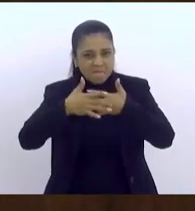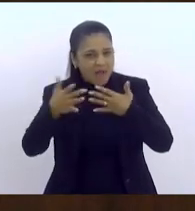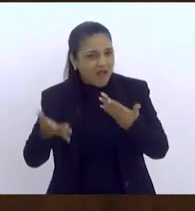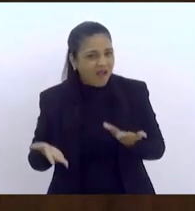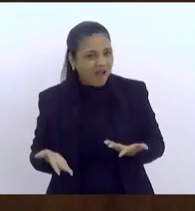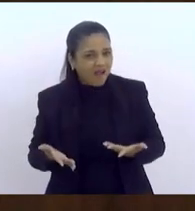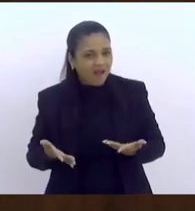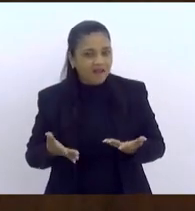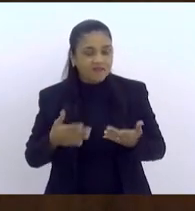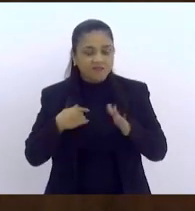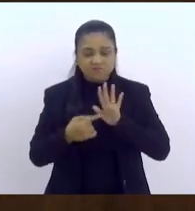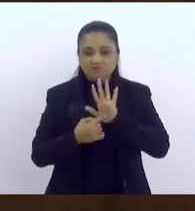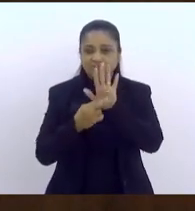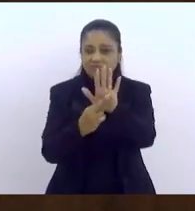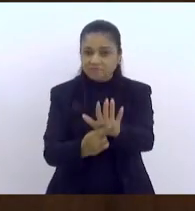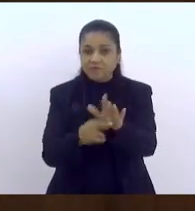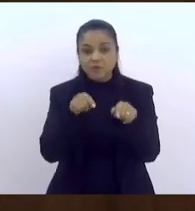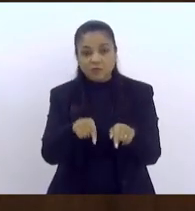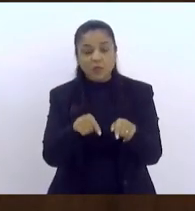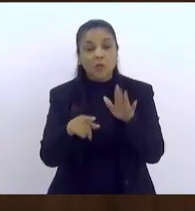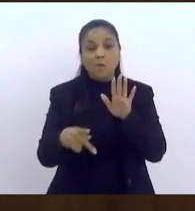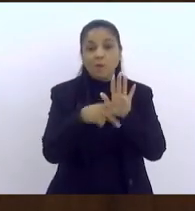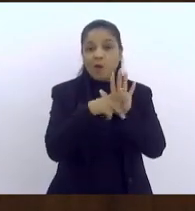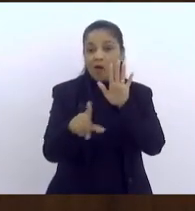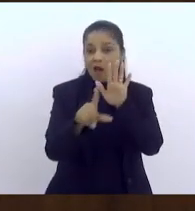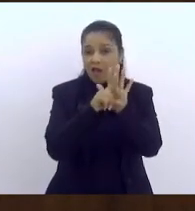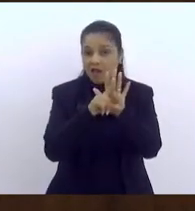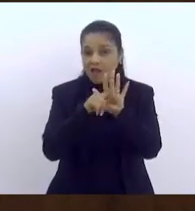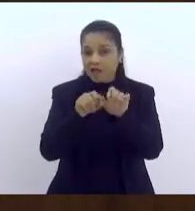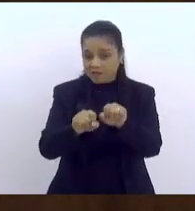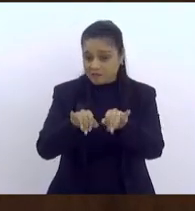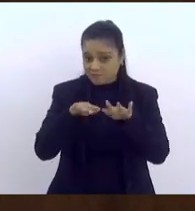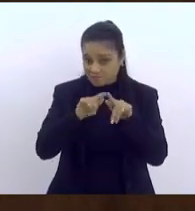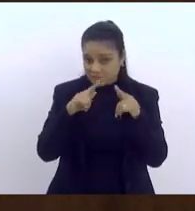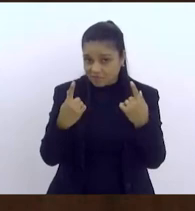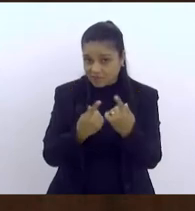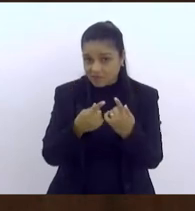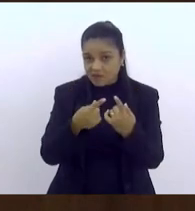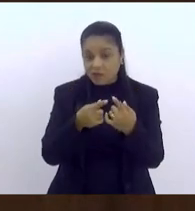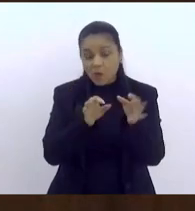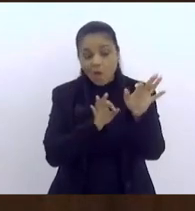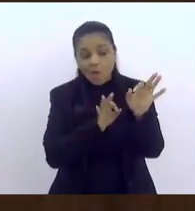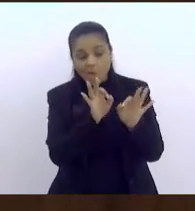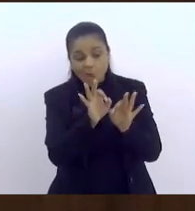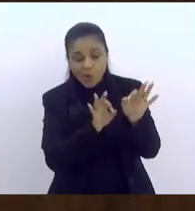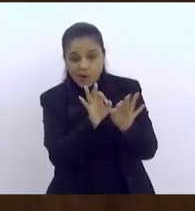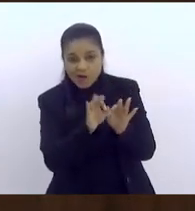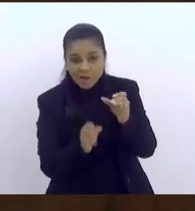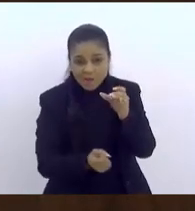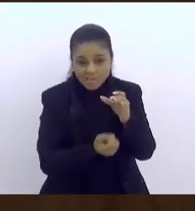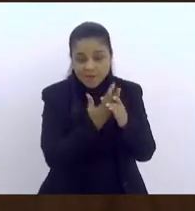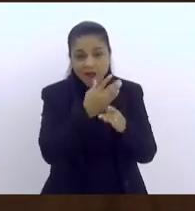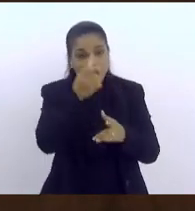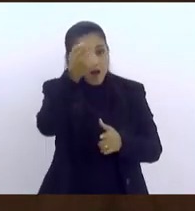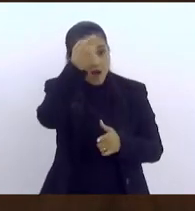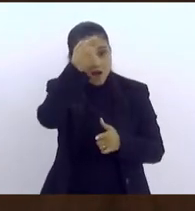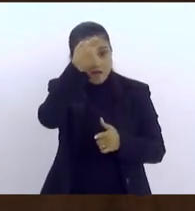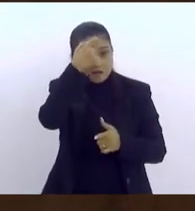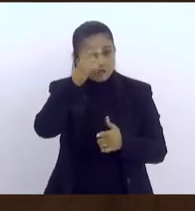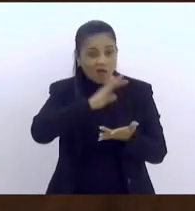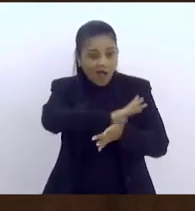Legislativa um projeto de lei que cria o programa de conscientização sobre o